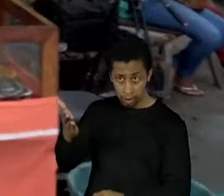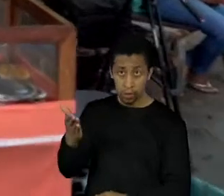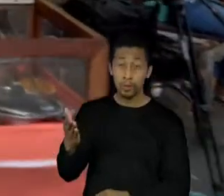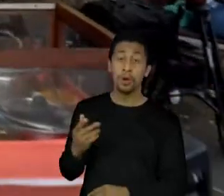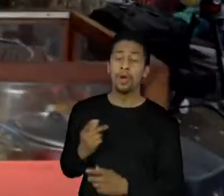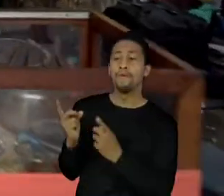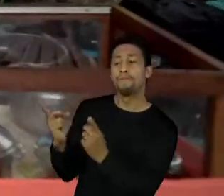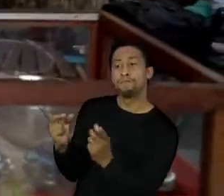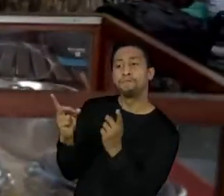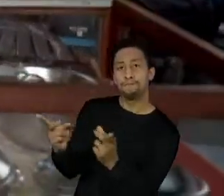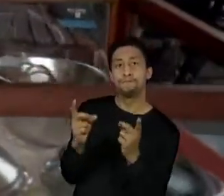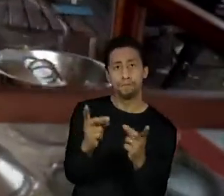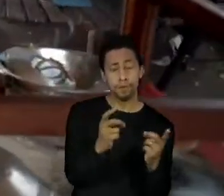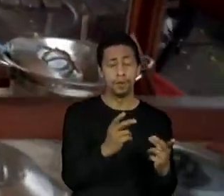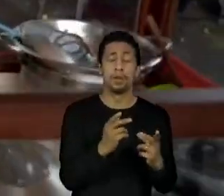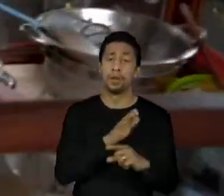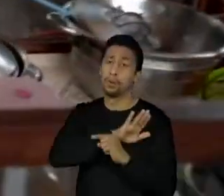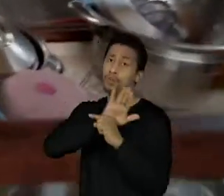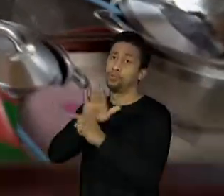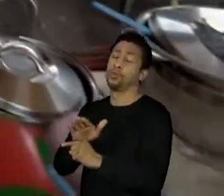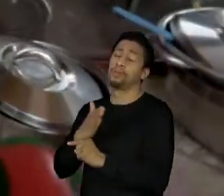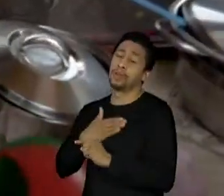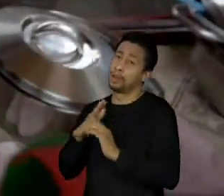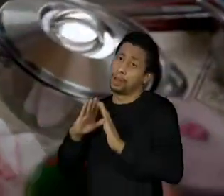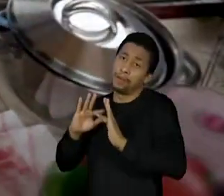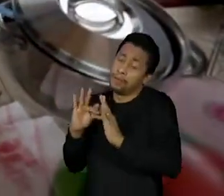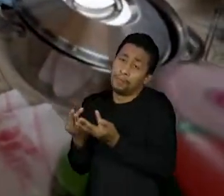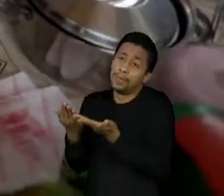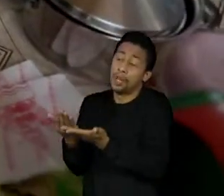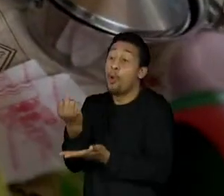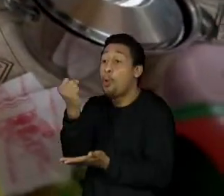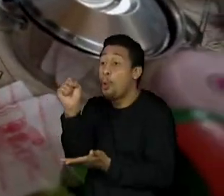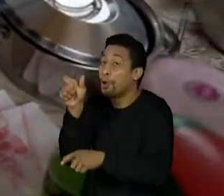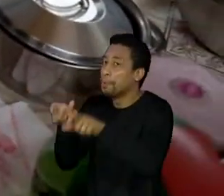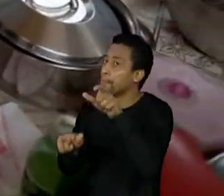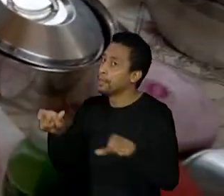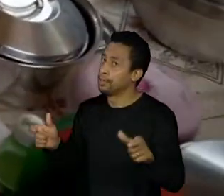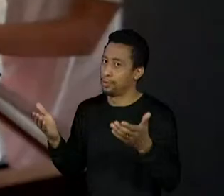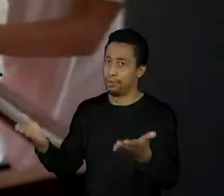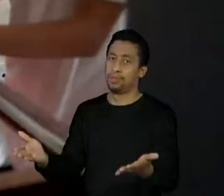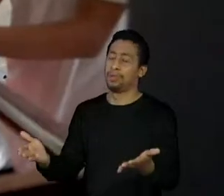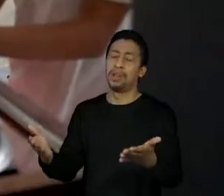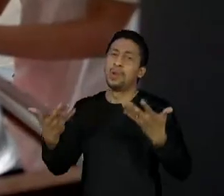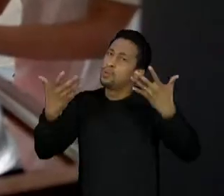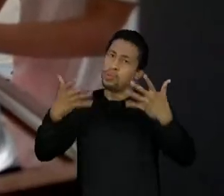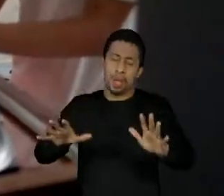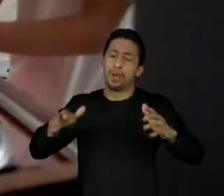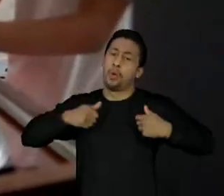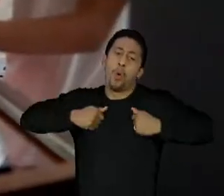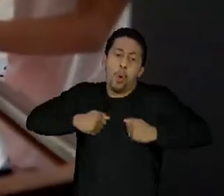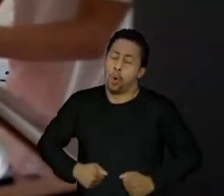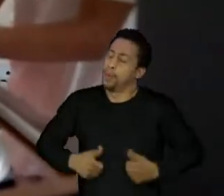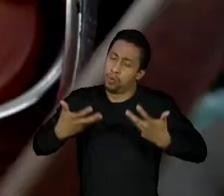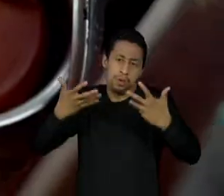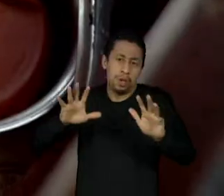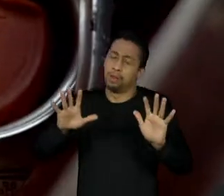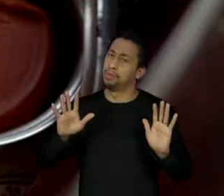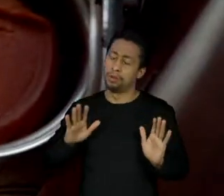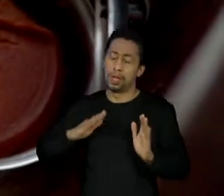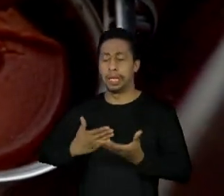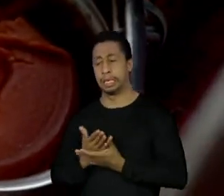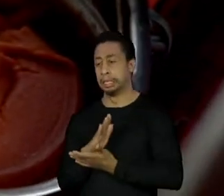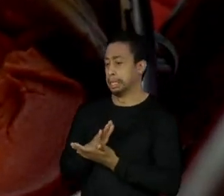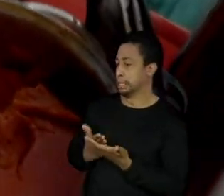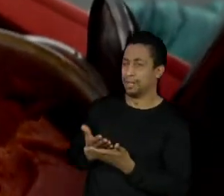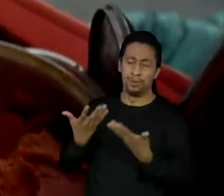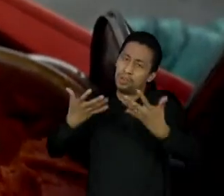daqui, do Acarajé, eu sustento quase 8 pessoas, no caso, entendeu? Eu não vou usar uma roupa a qual eu não vou me sentir bem. E o